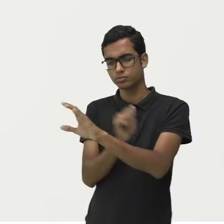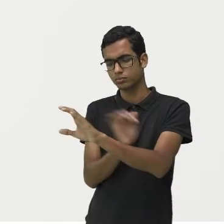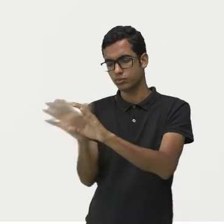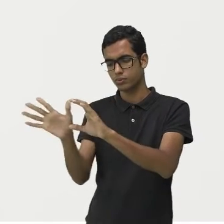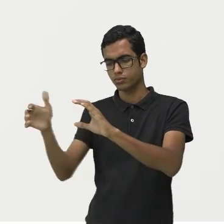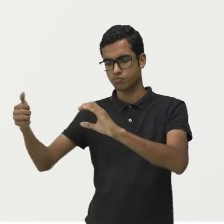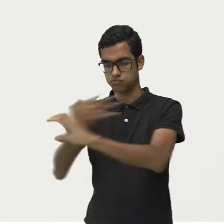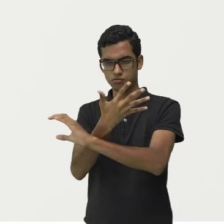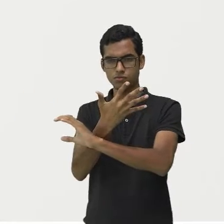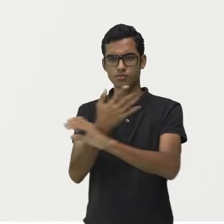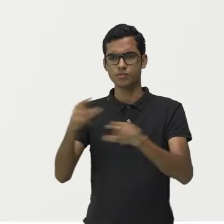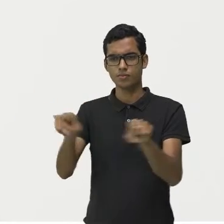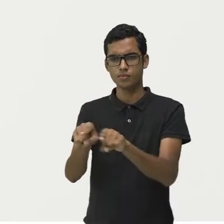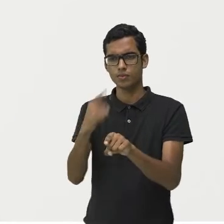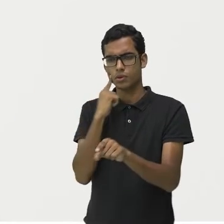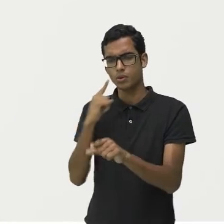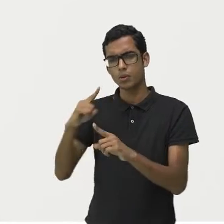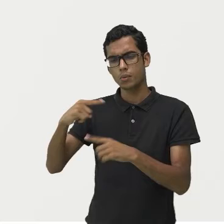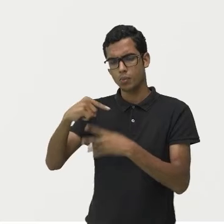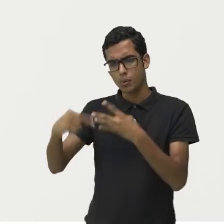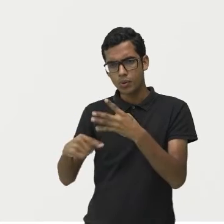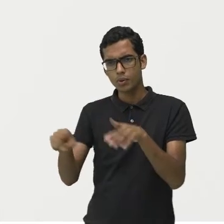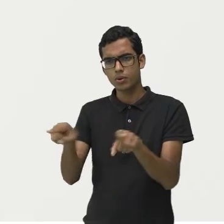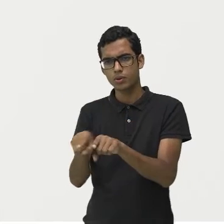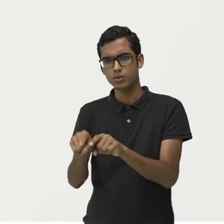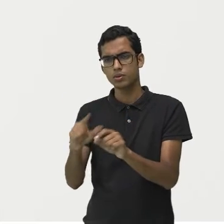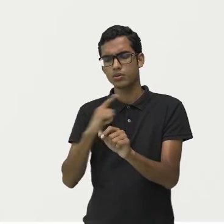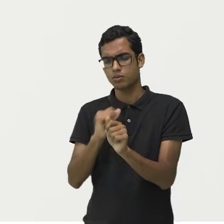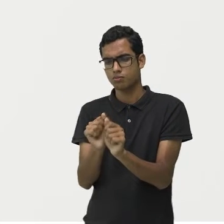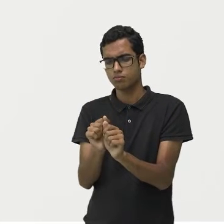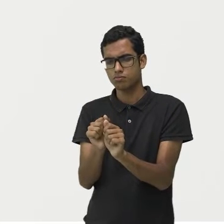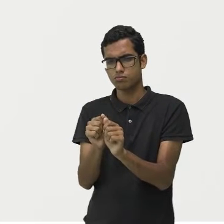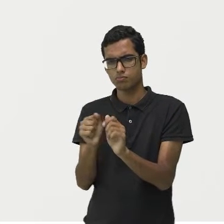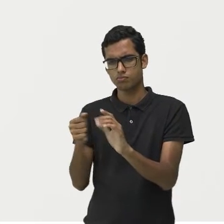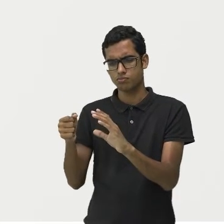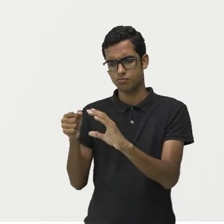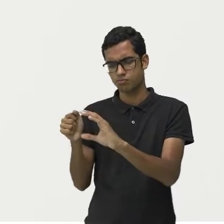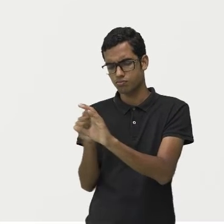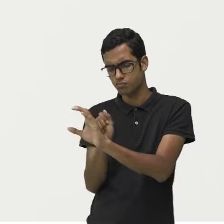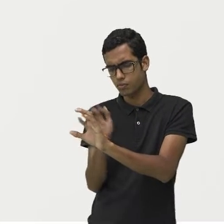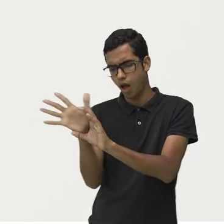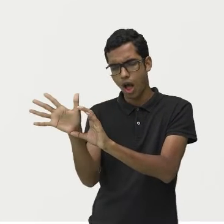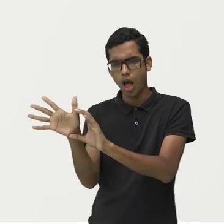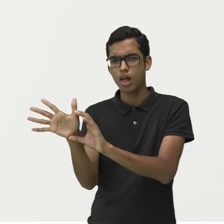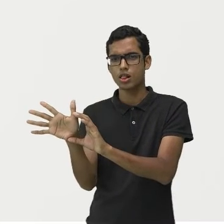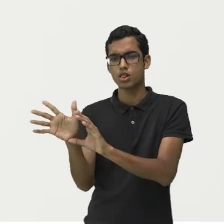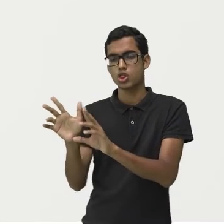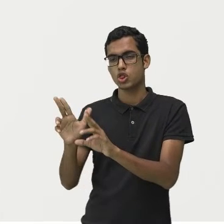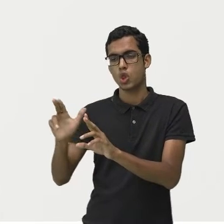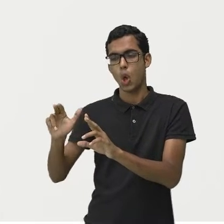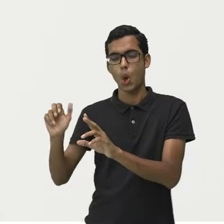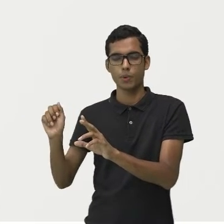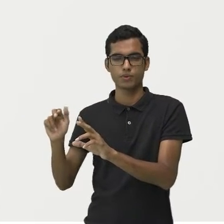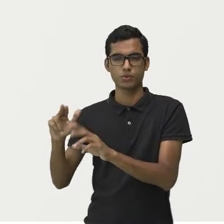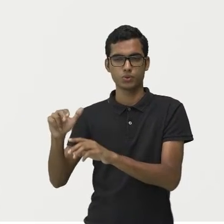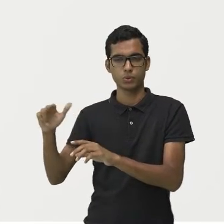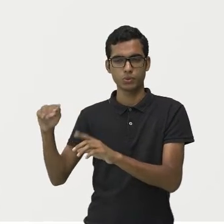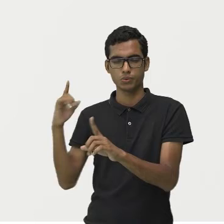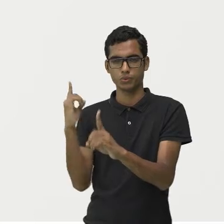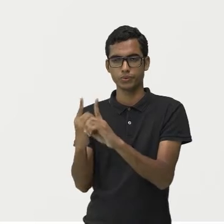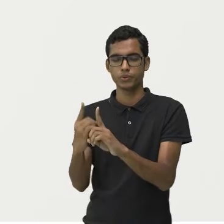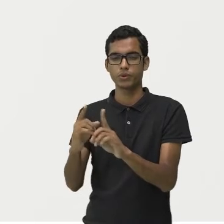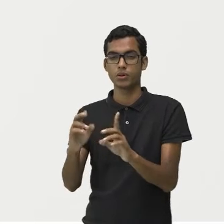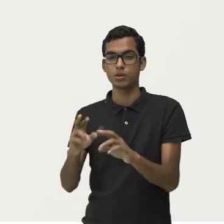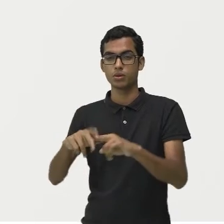para pontos que vão divergir. Esses raios que refletem, eles nunca vão se encontrar. Por isso que a gente chama de sistema